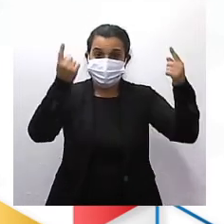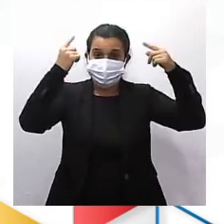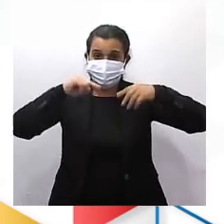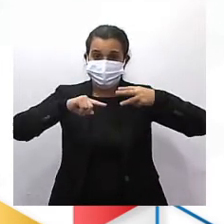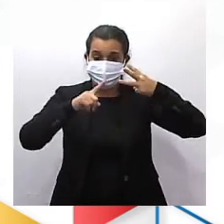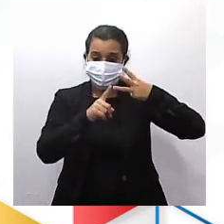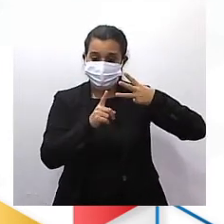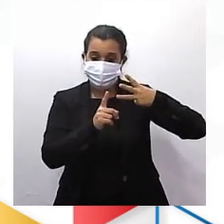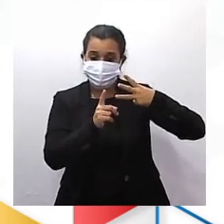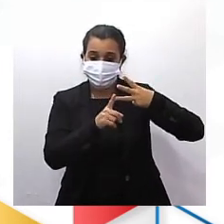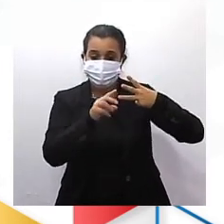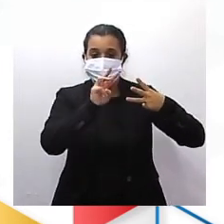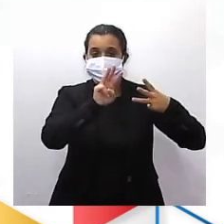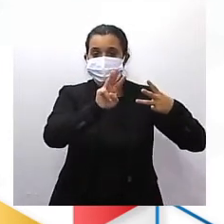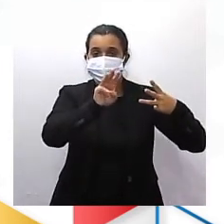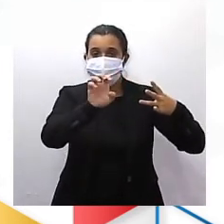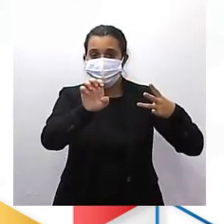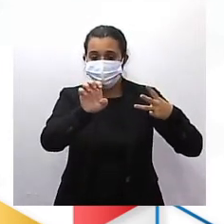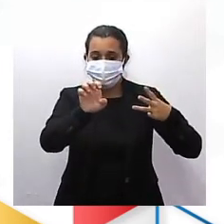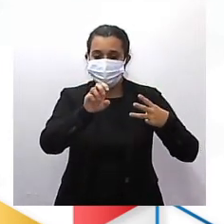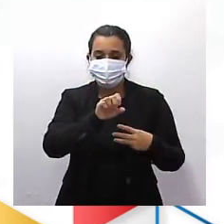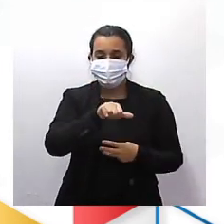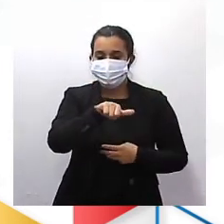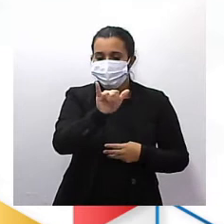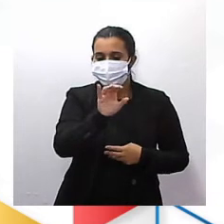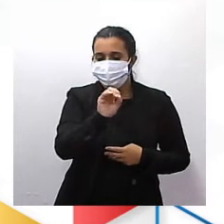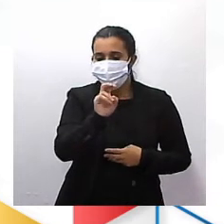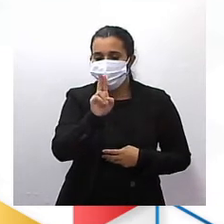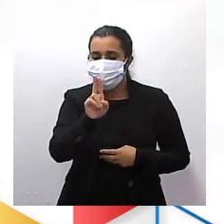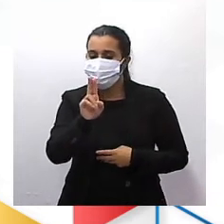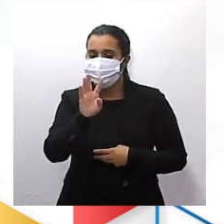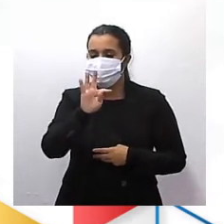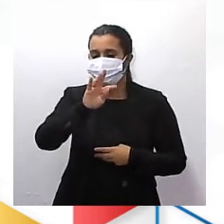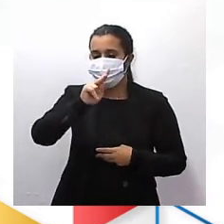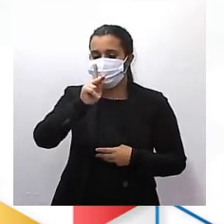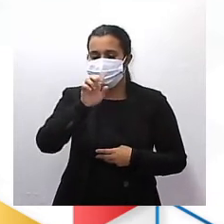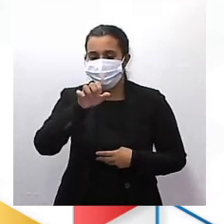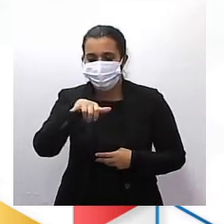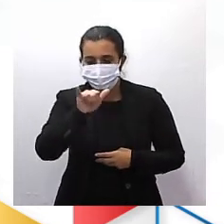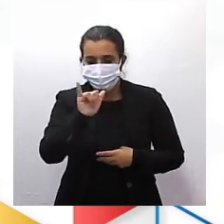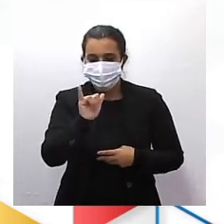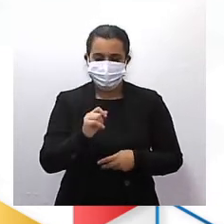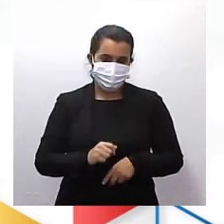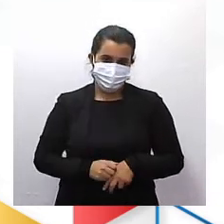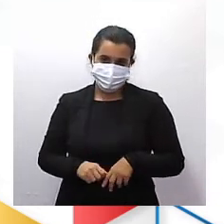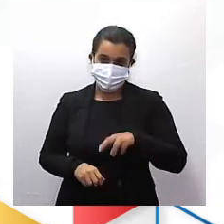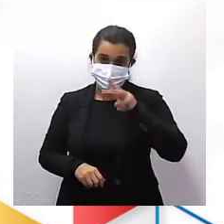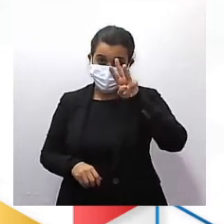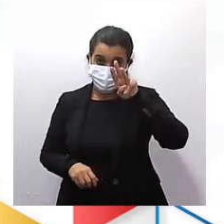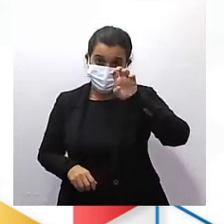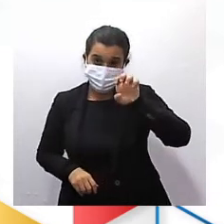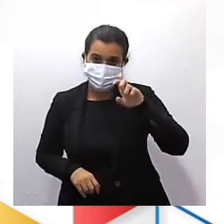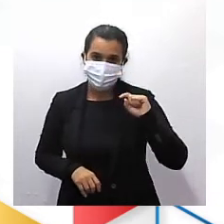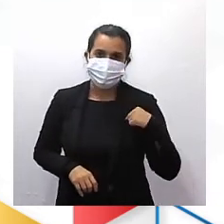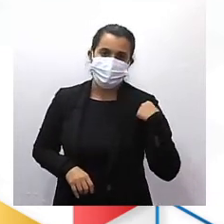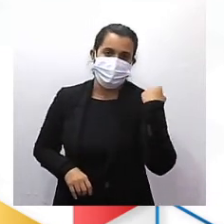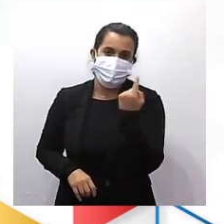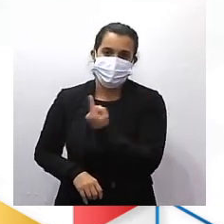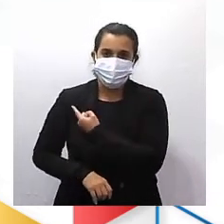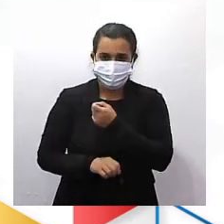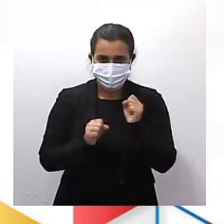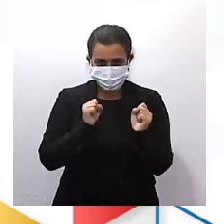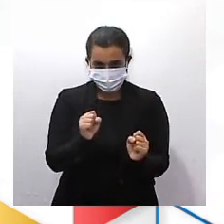3 pessoas. Como nós já vimos ali, ó, we can, nós podemos.